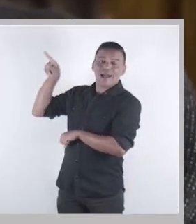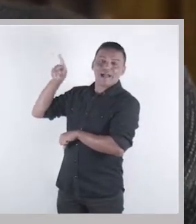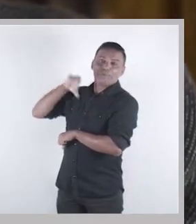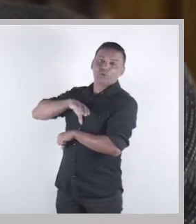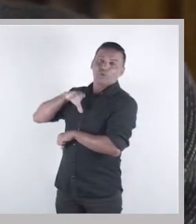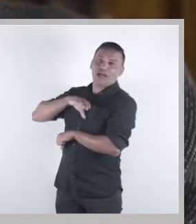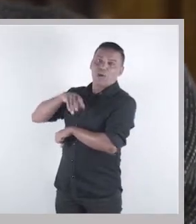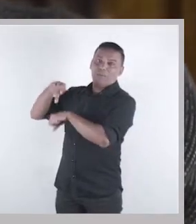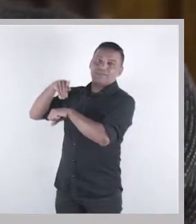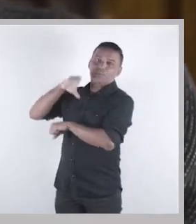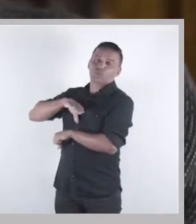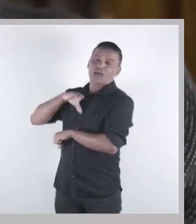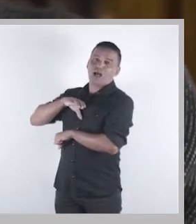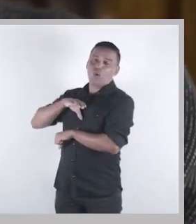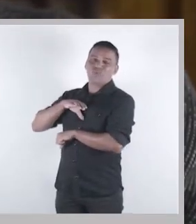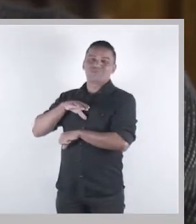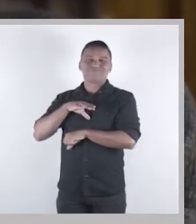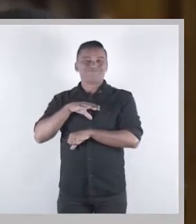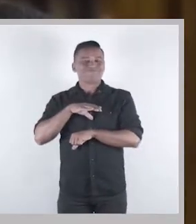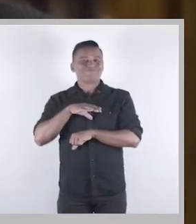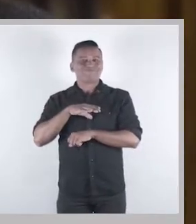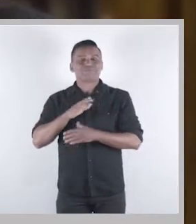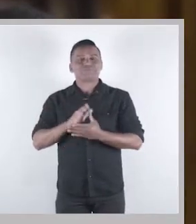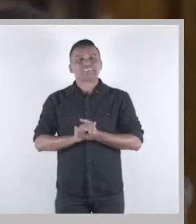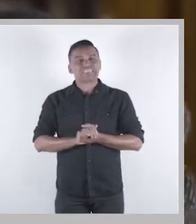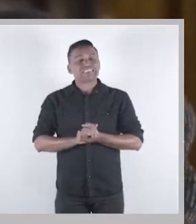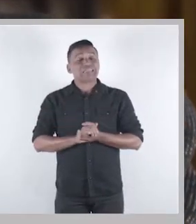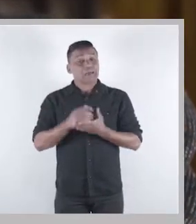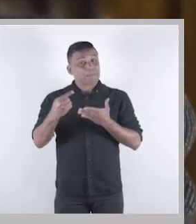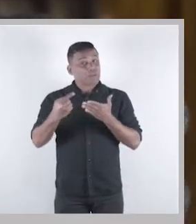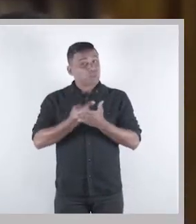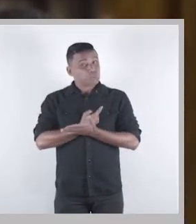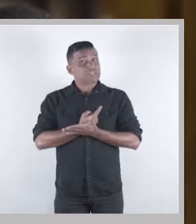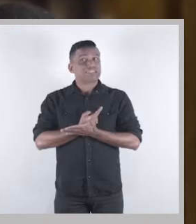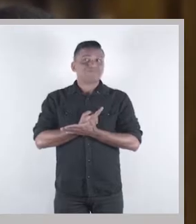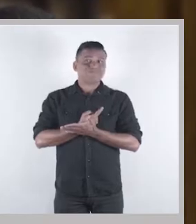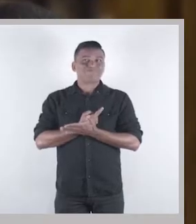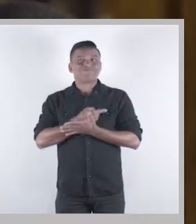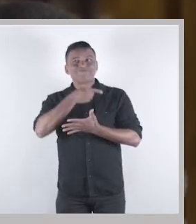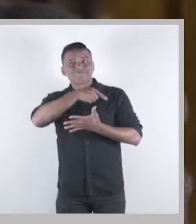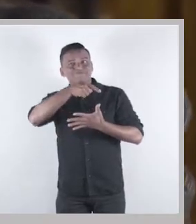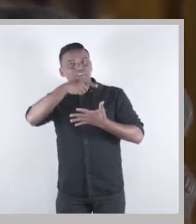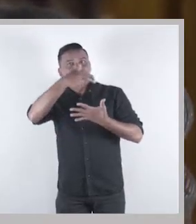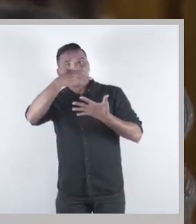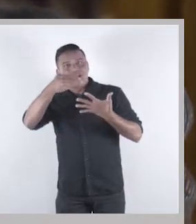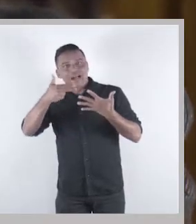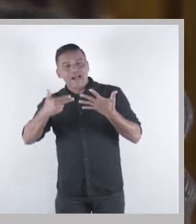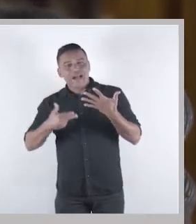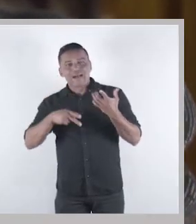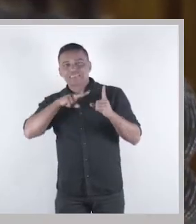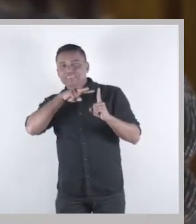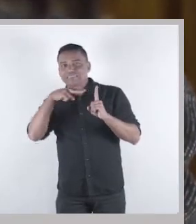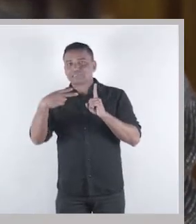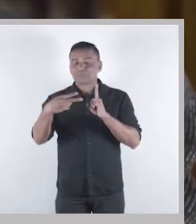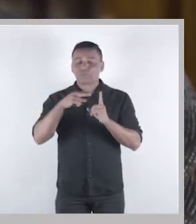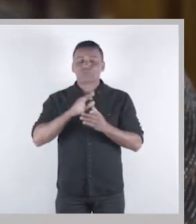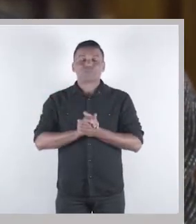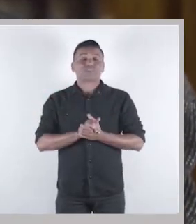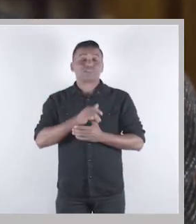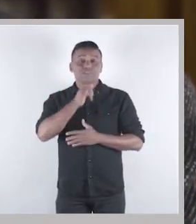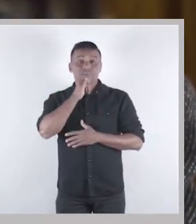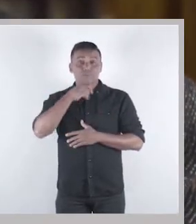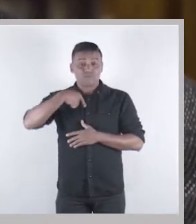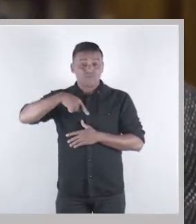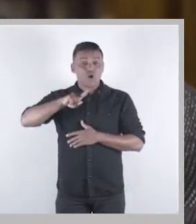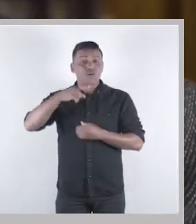eu acho que que a gente de por exemplo a gente anda em Belo Horizonte né Tem até aquela letra do louvor do